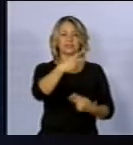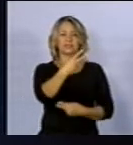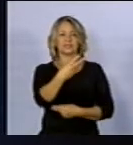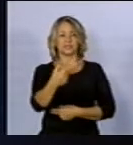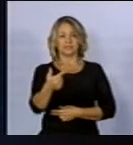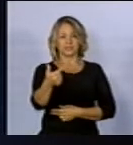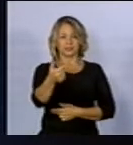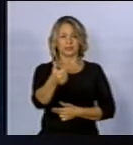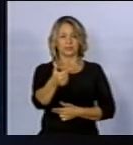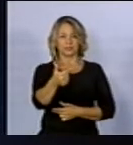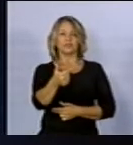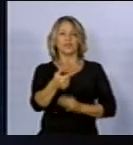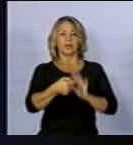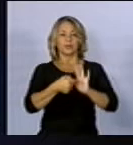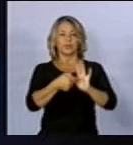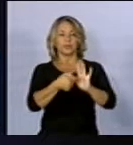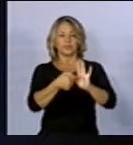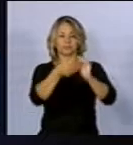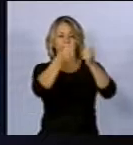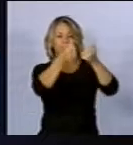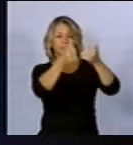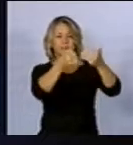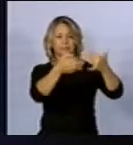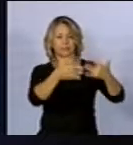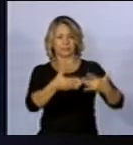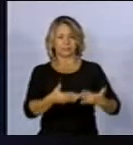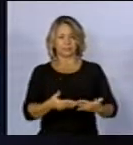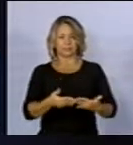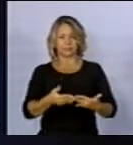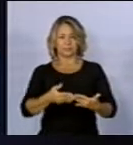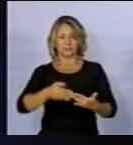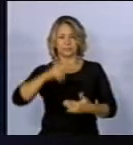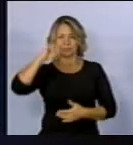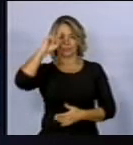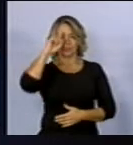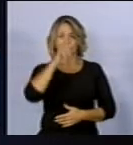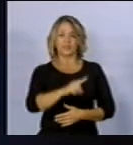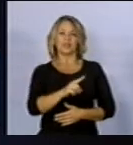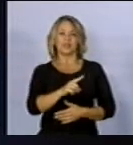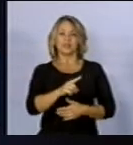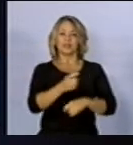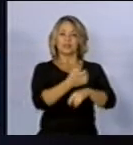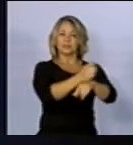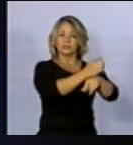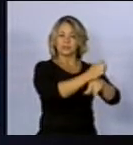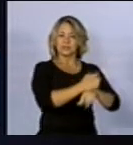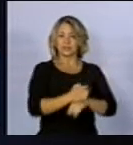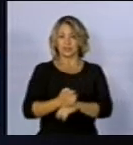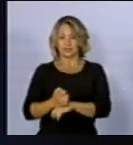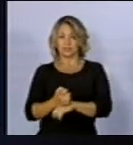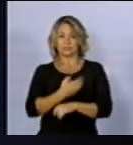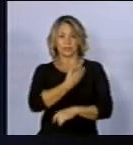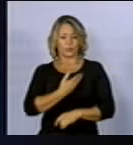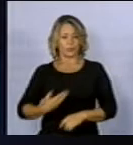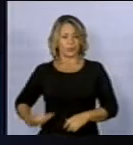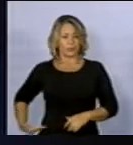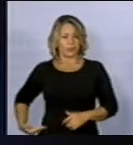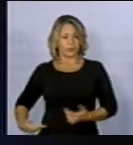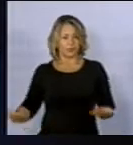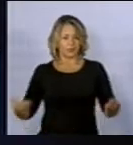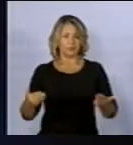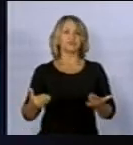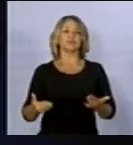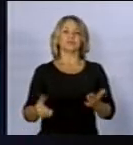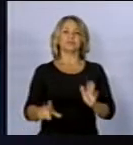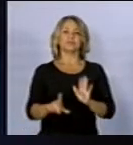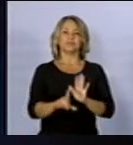32 traz o mandamento que o estado juiz o estado legislador mas o